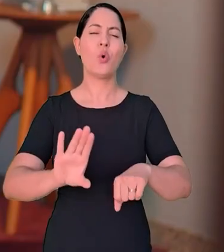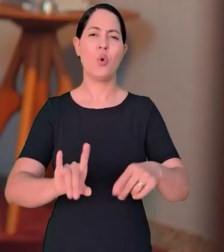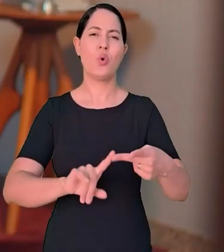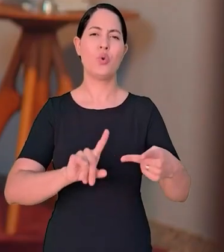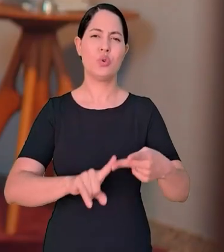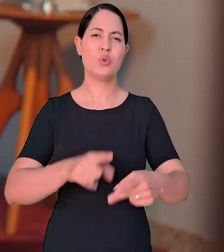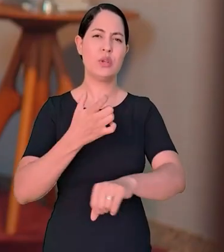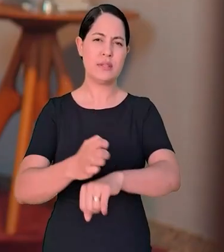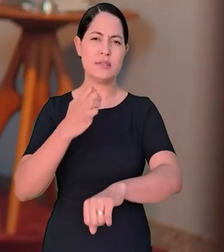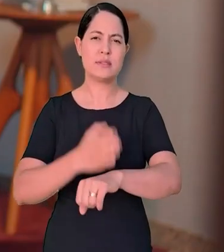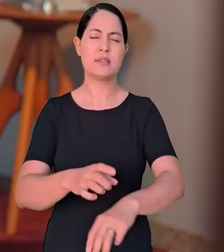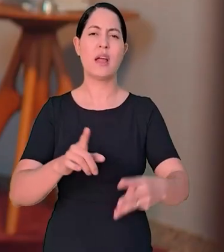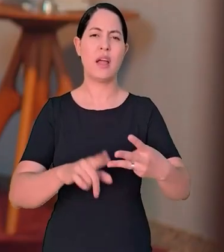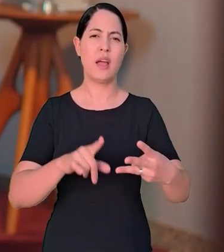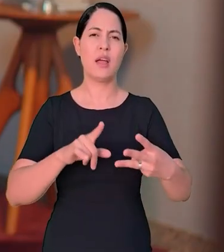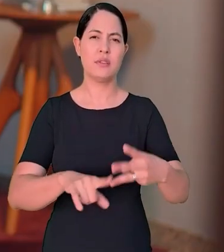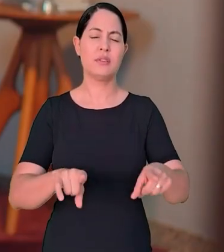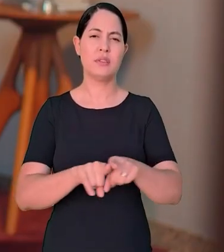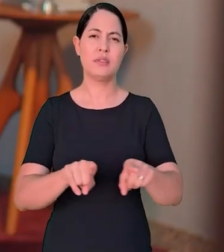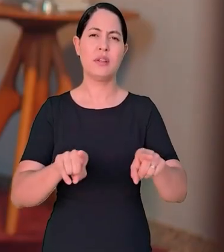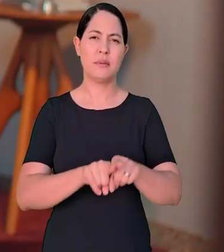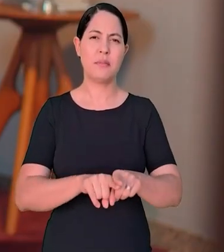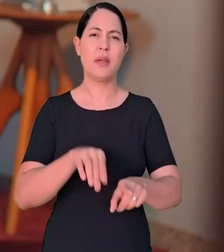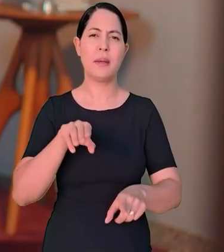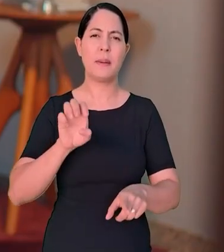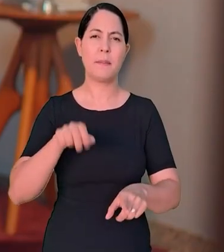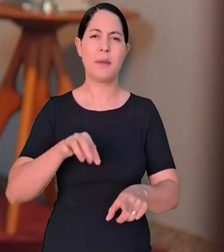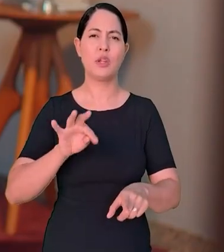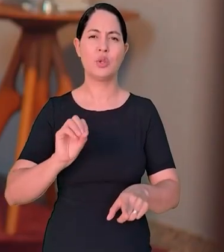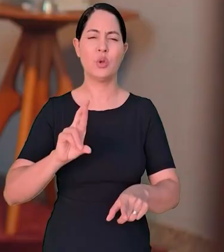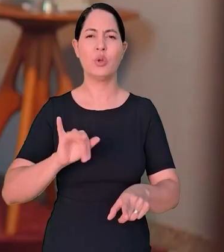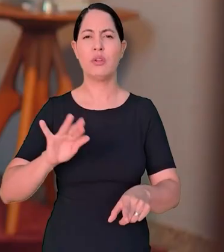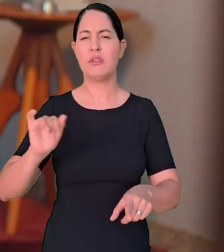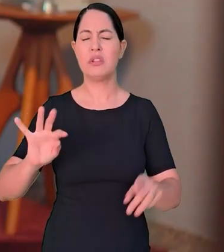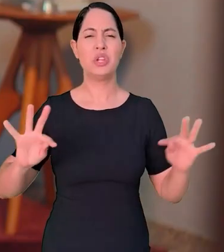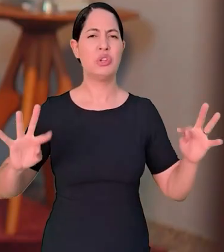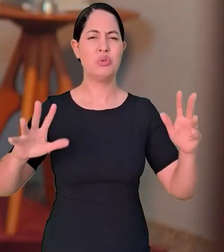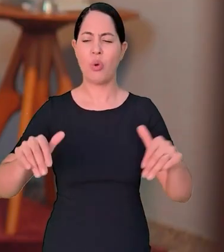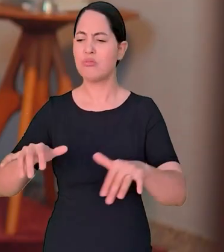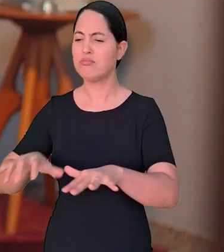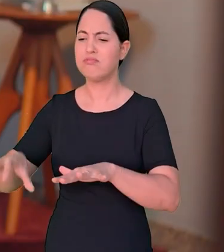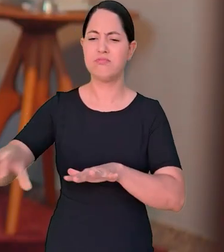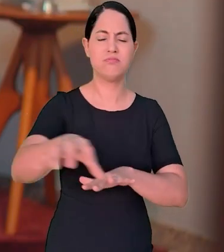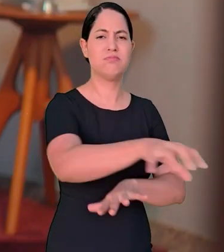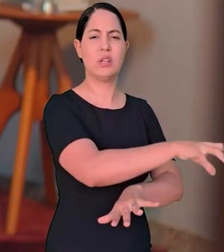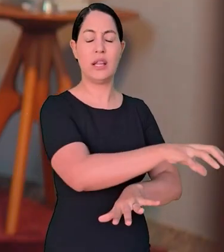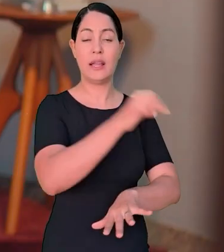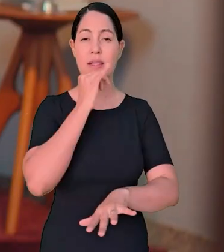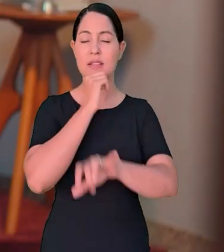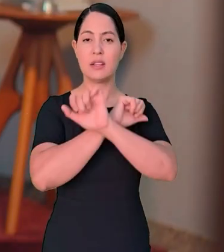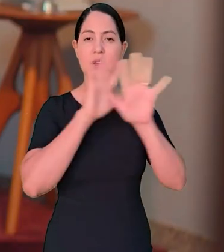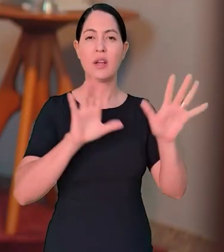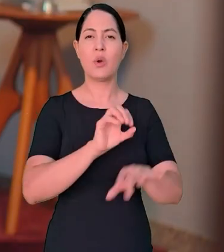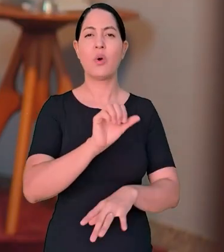estágios, mentorias para a advocacia jovem e para os estagiários, cada vez mais, isso em todas as seccionais. Na OABDF, por exemplo,